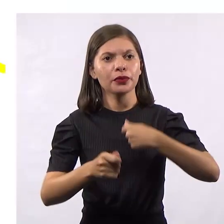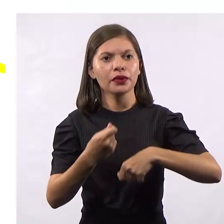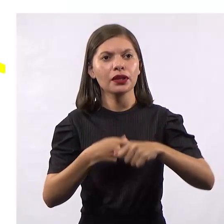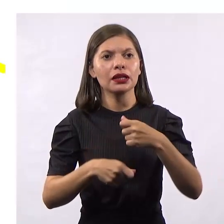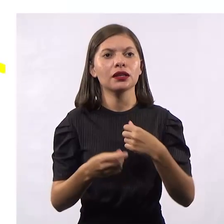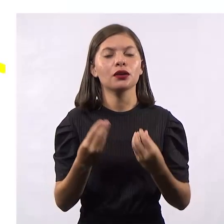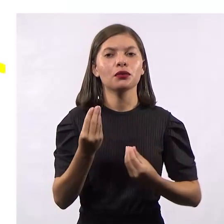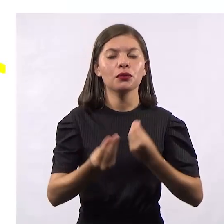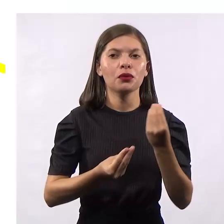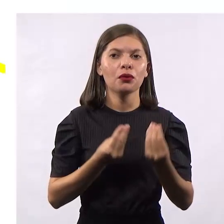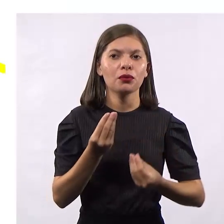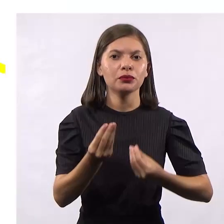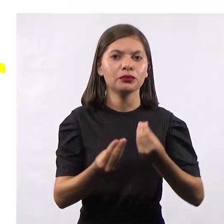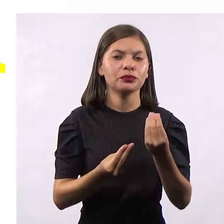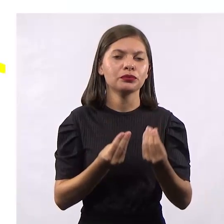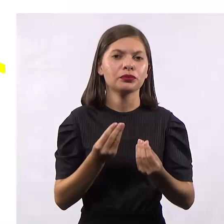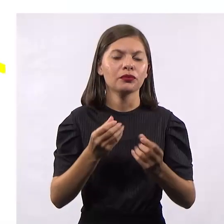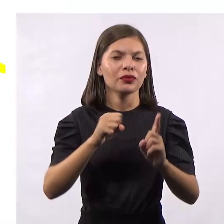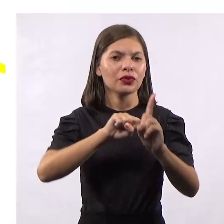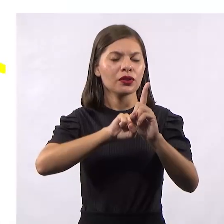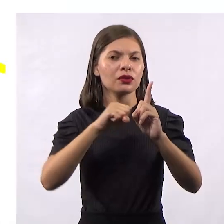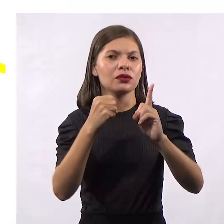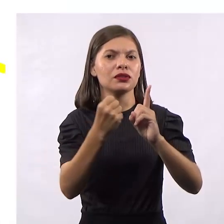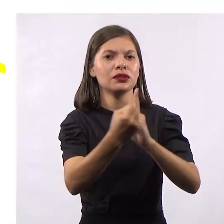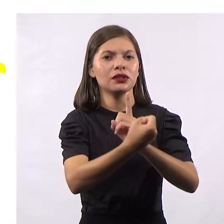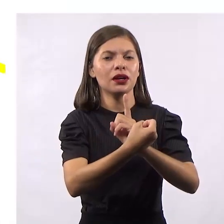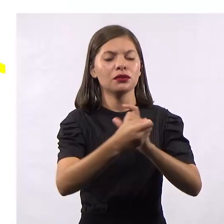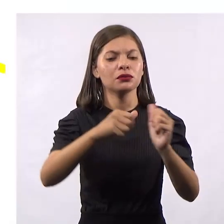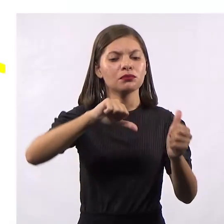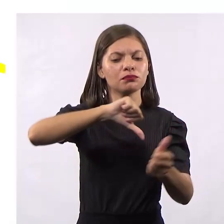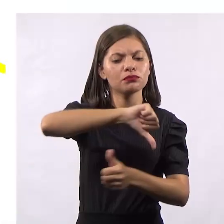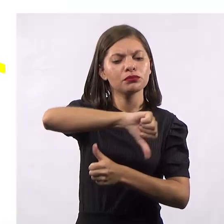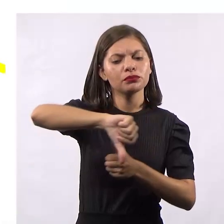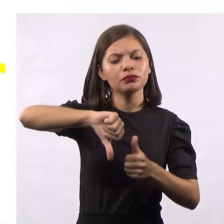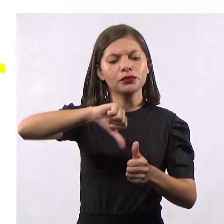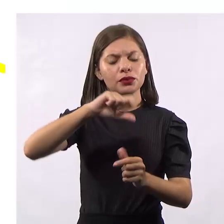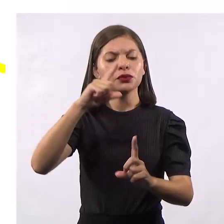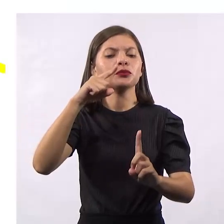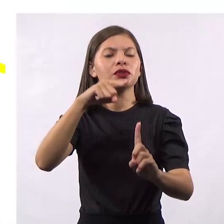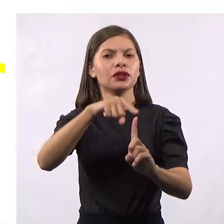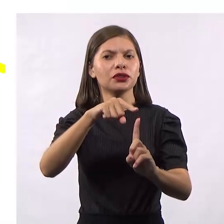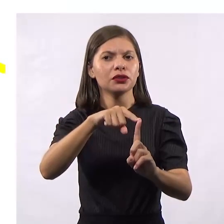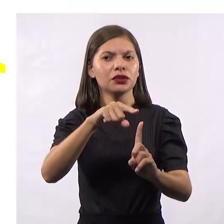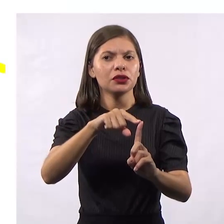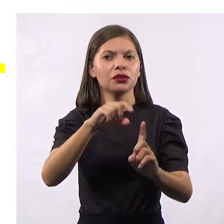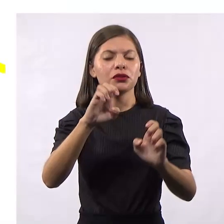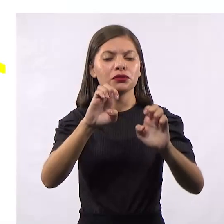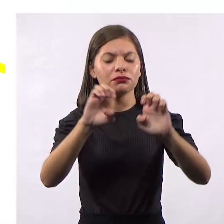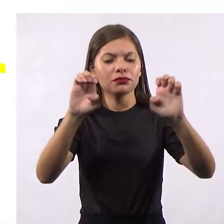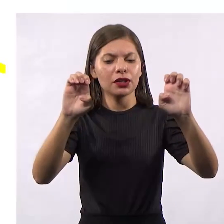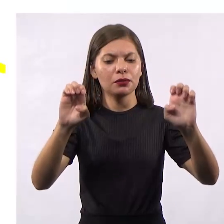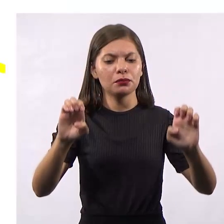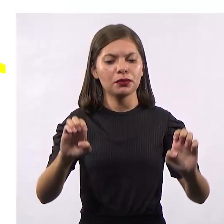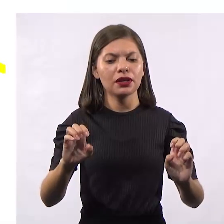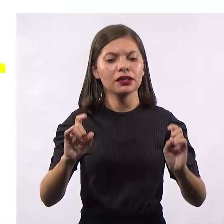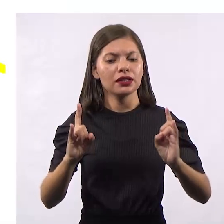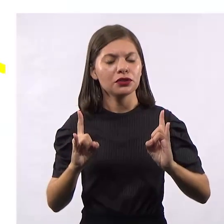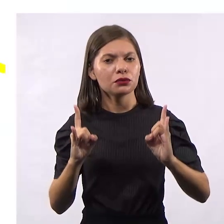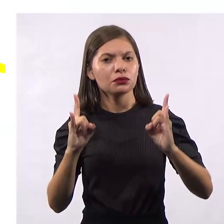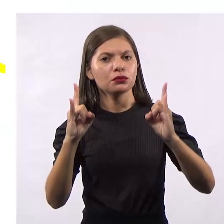pela administração no caso de alteração social ou modificação da finalidade ou da estrutura da empresa,